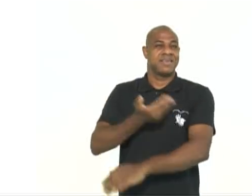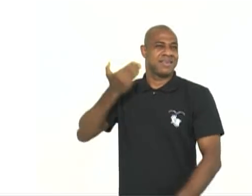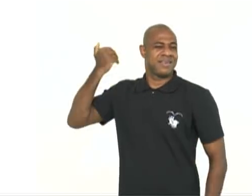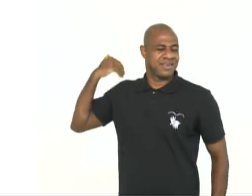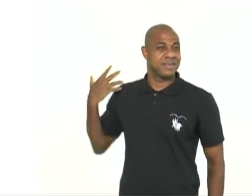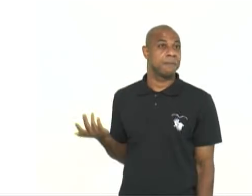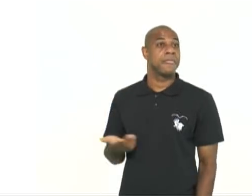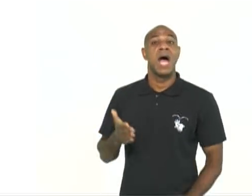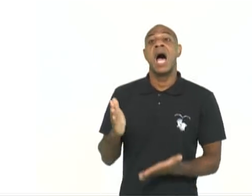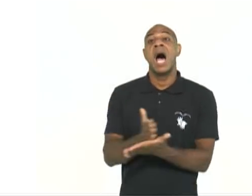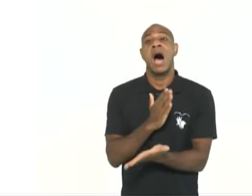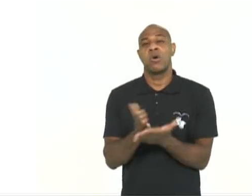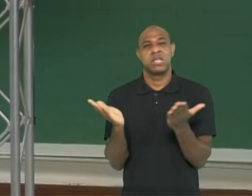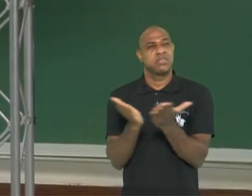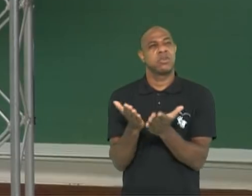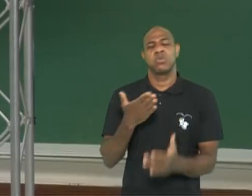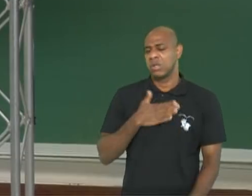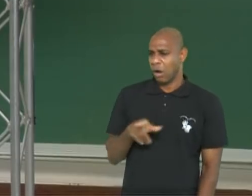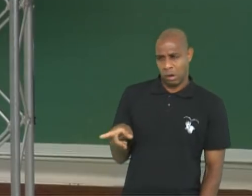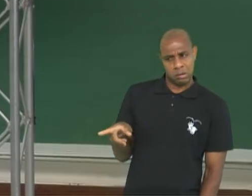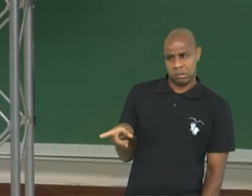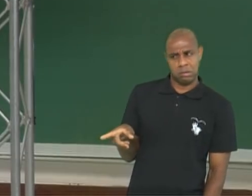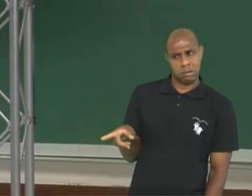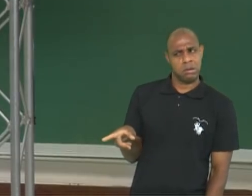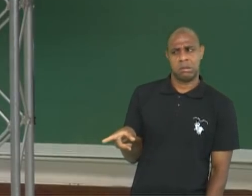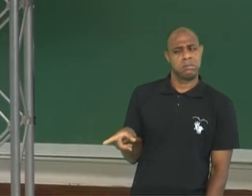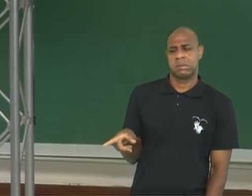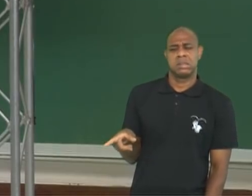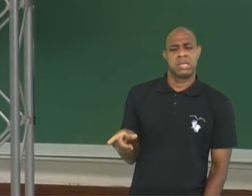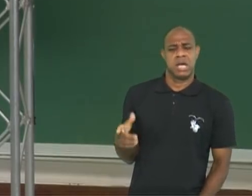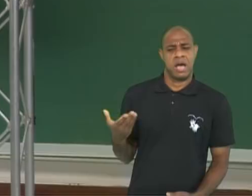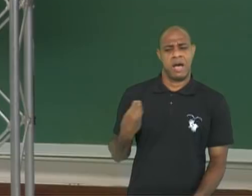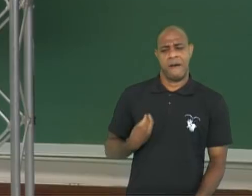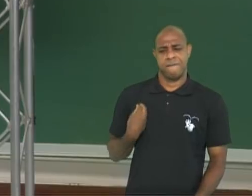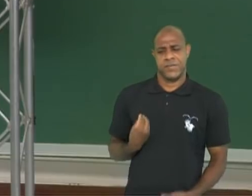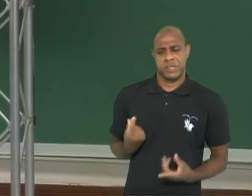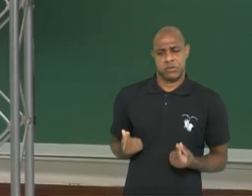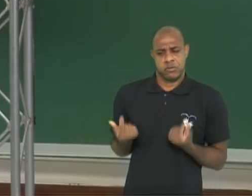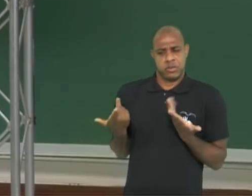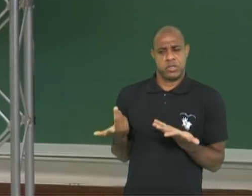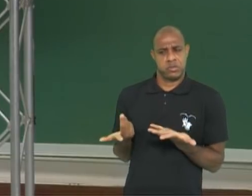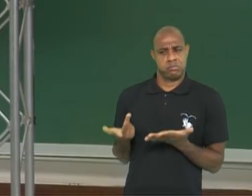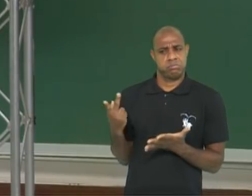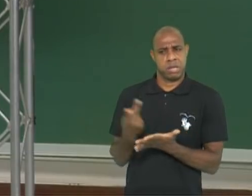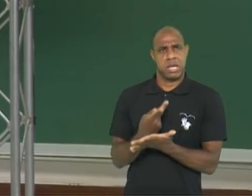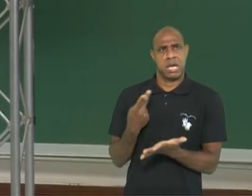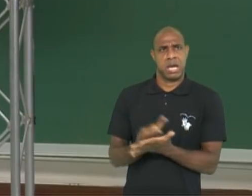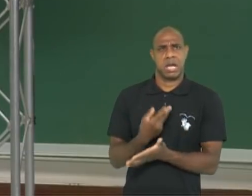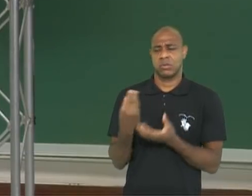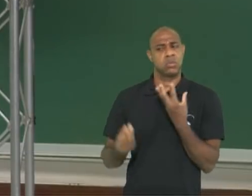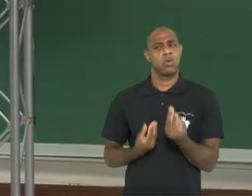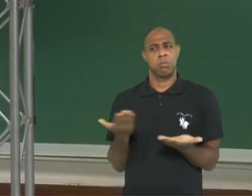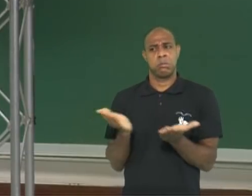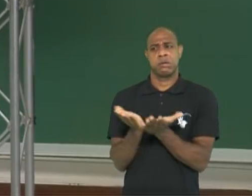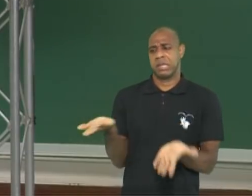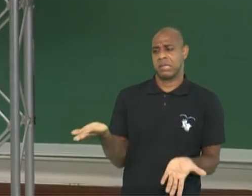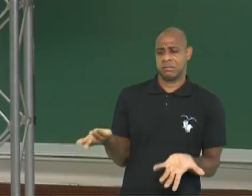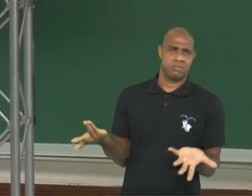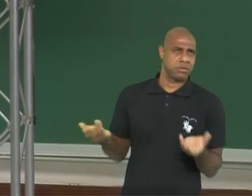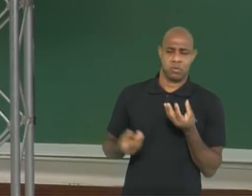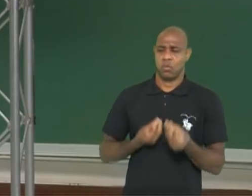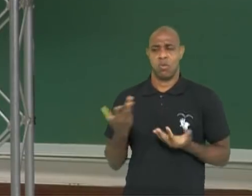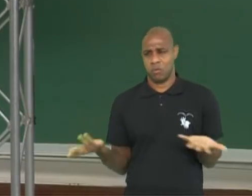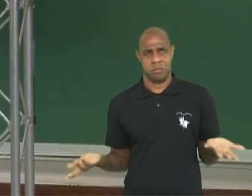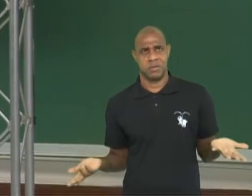não gostaram daquilo. Olha, está errada essa vida muito de luxo aí. E se retiravam, indo viver em grutas ou em mosteiros, né,